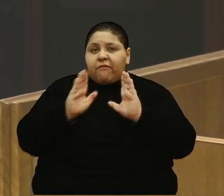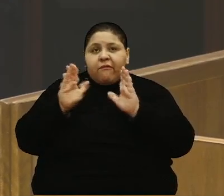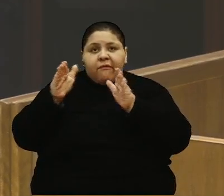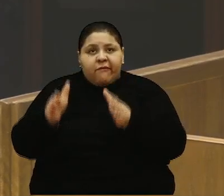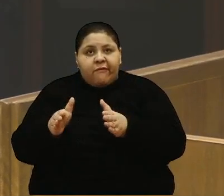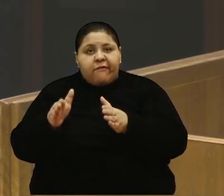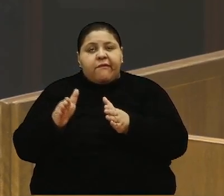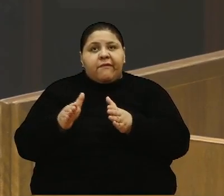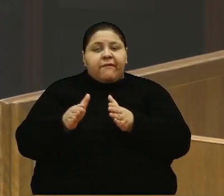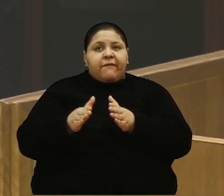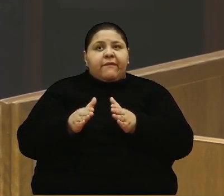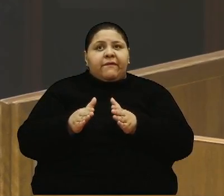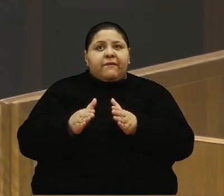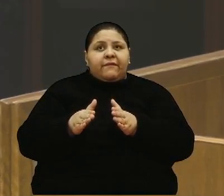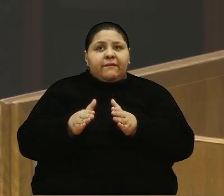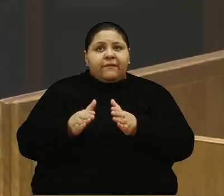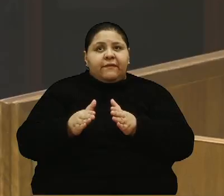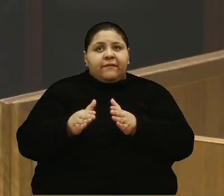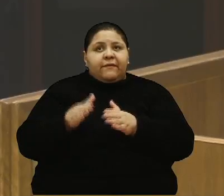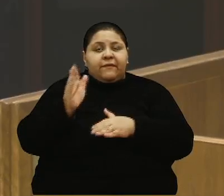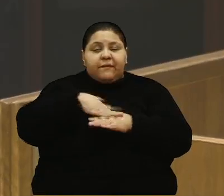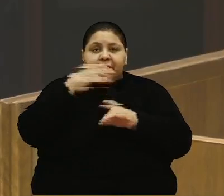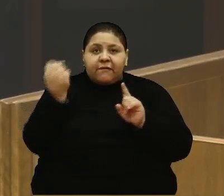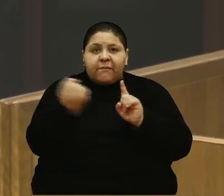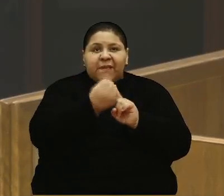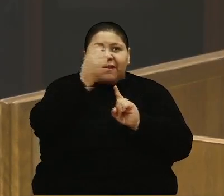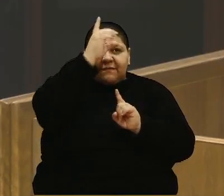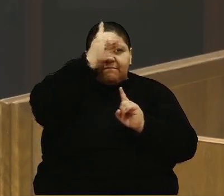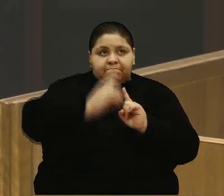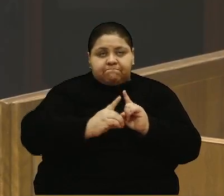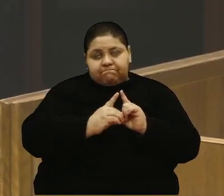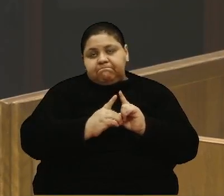nos mais impactantes direitos.